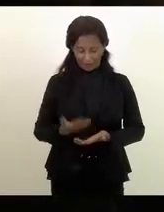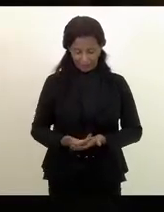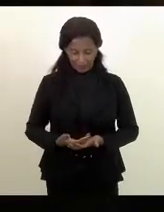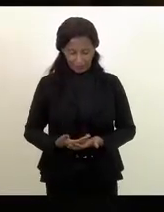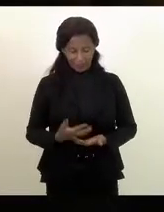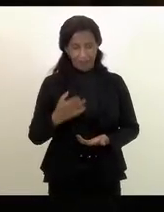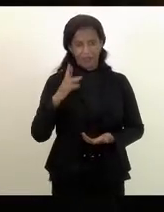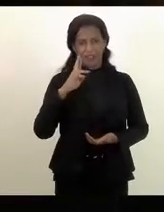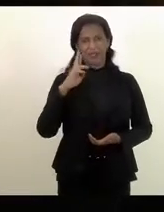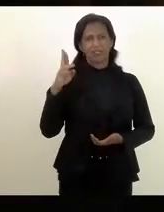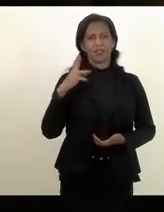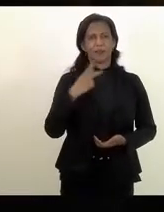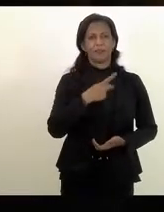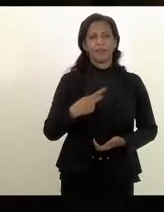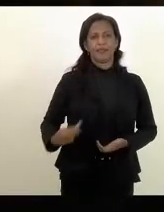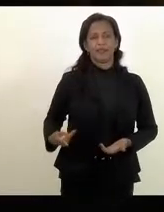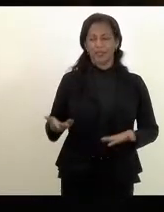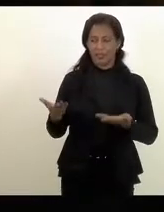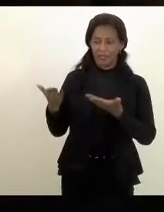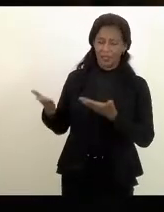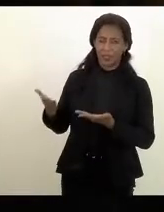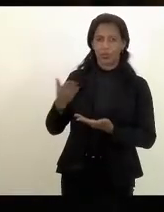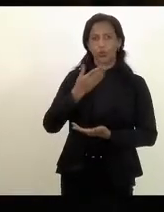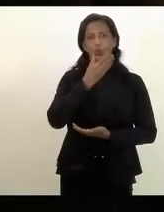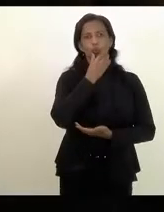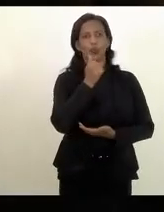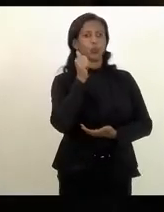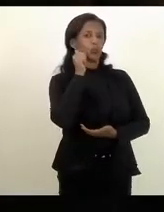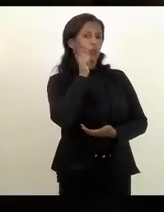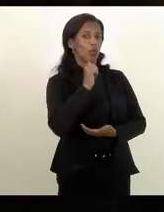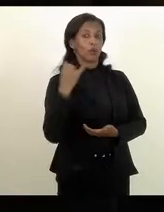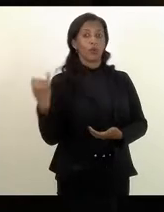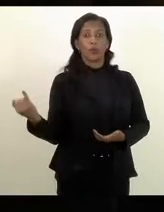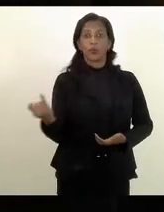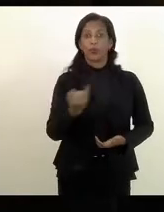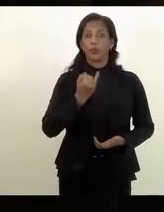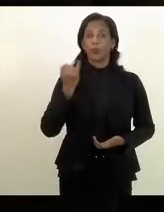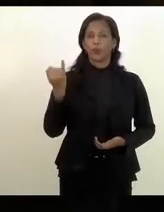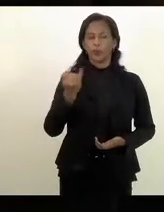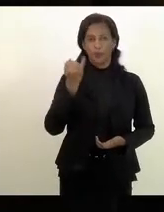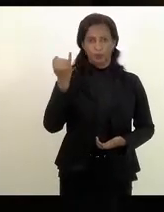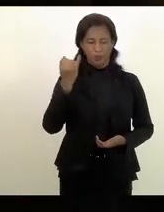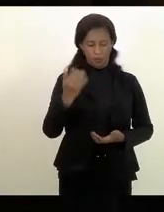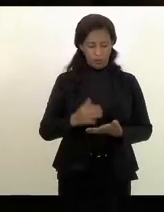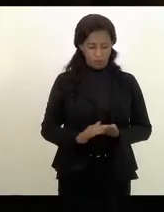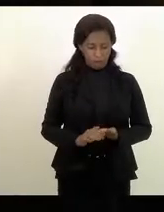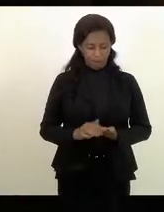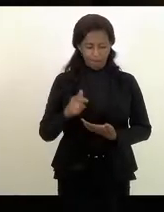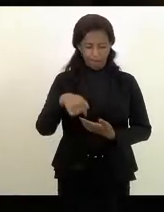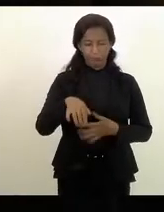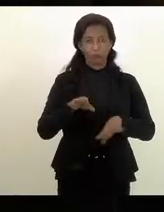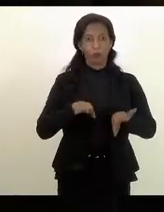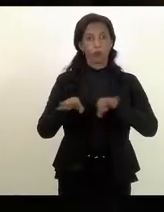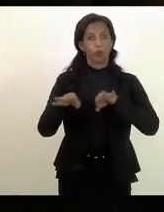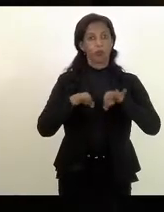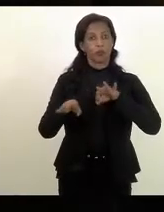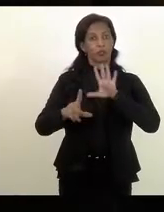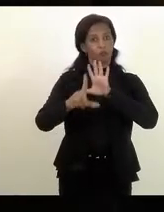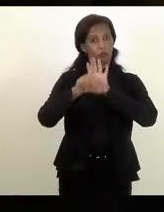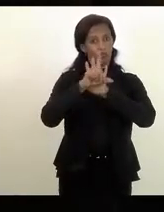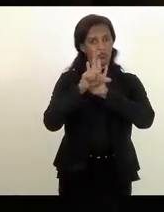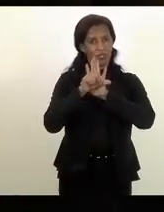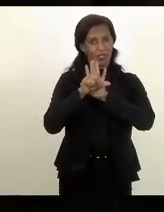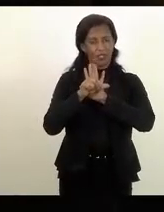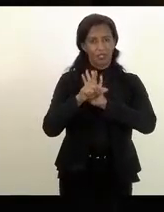senhoras deputadas senhores deputados muito importante a gente falar aqui do projeto de lei de vossa excelência